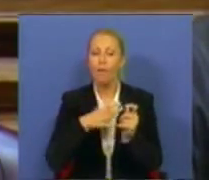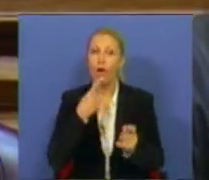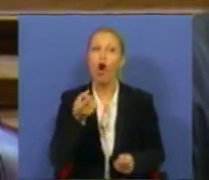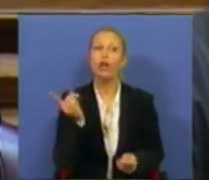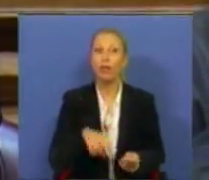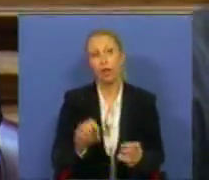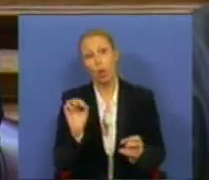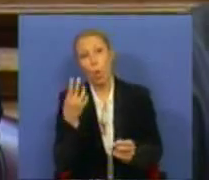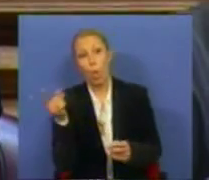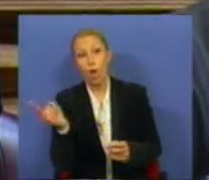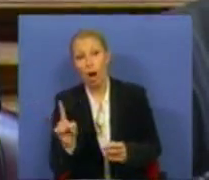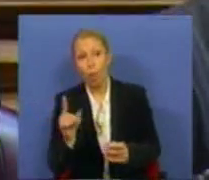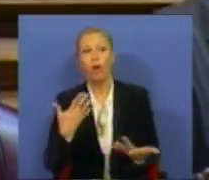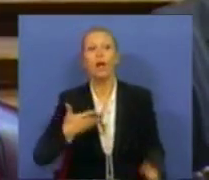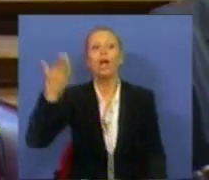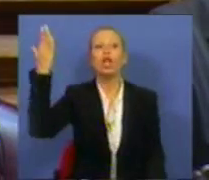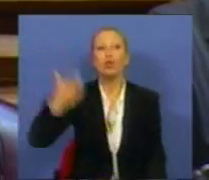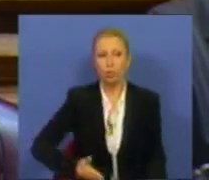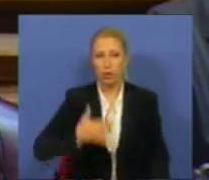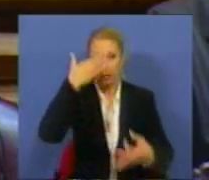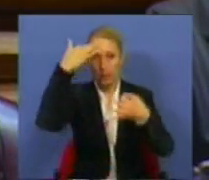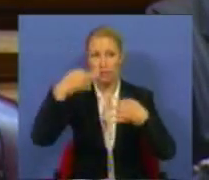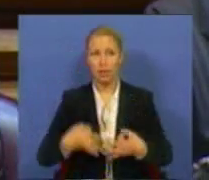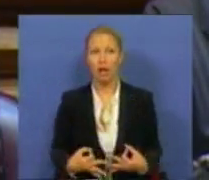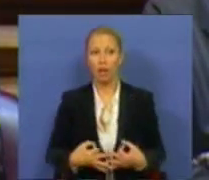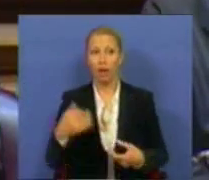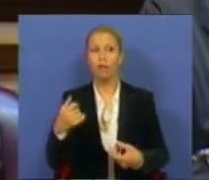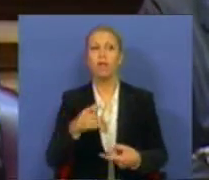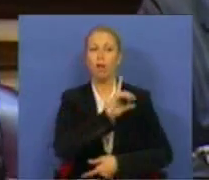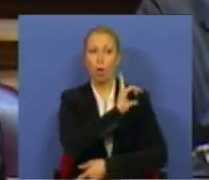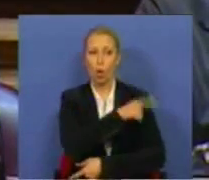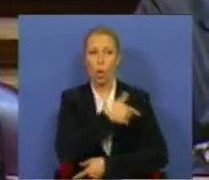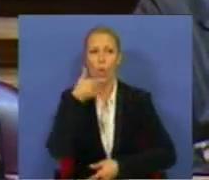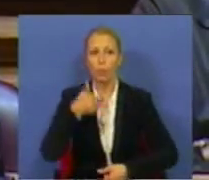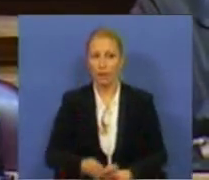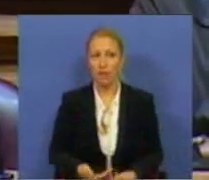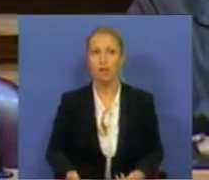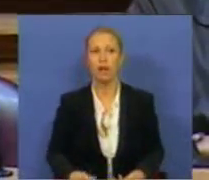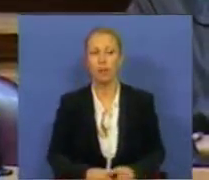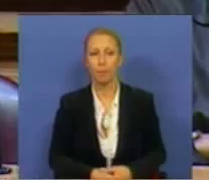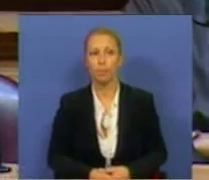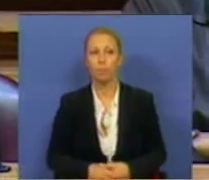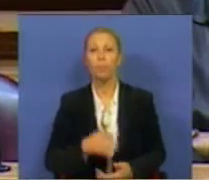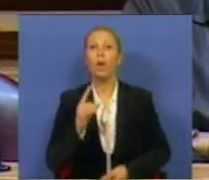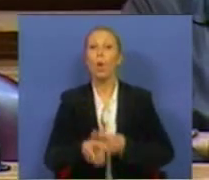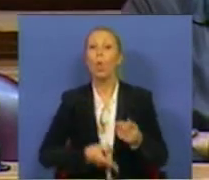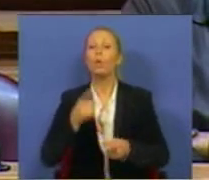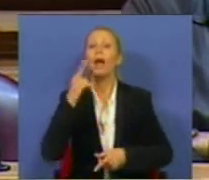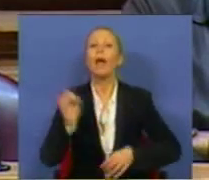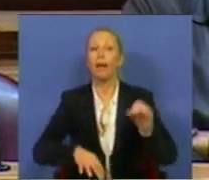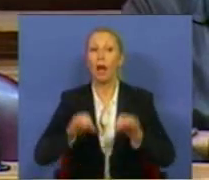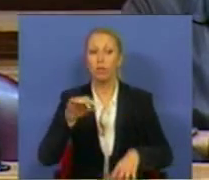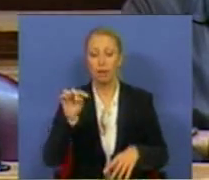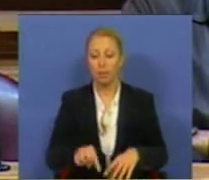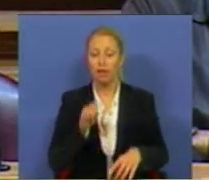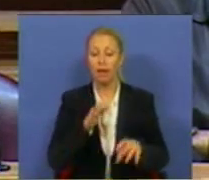ou não da justiça, da seriedade, da competência. O que está em causa é se esta